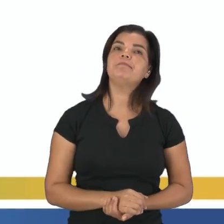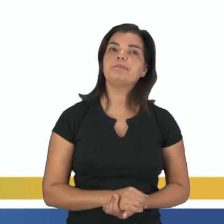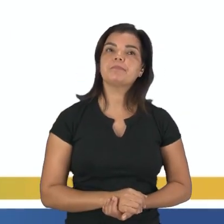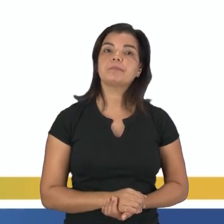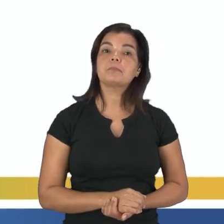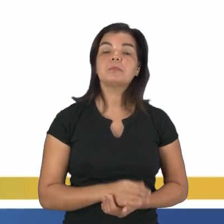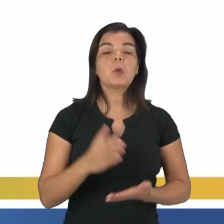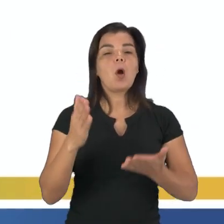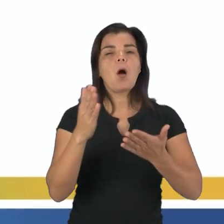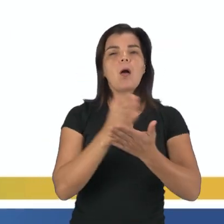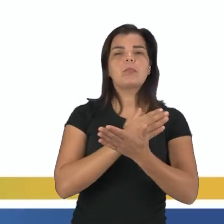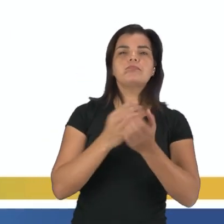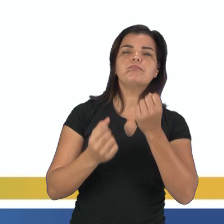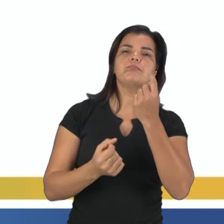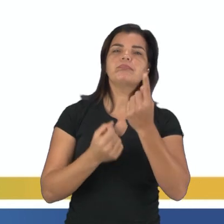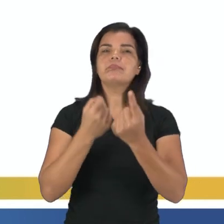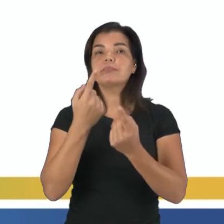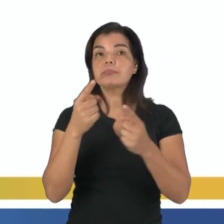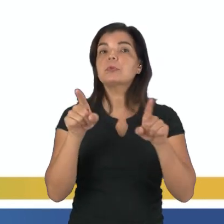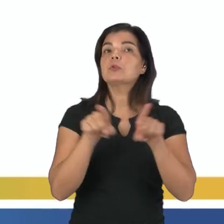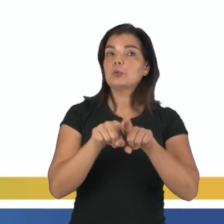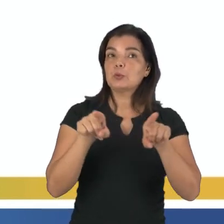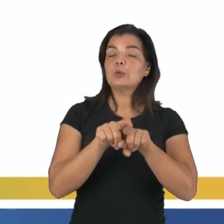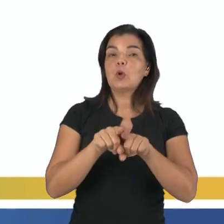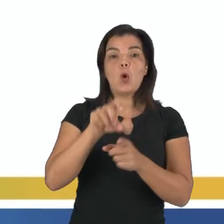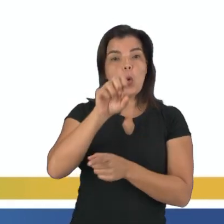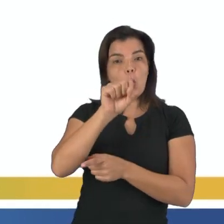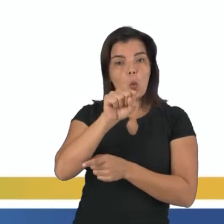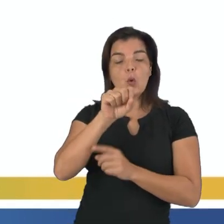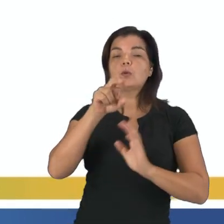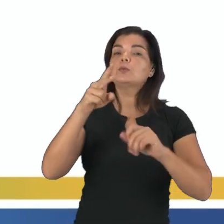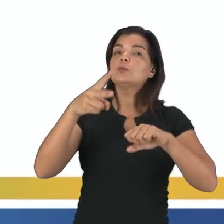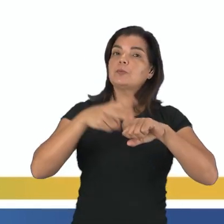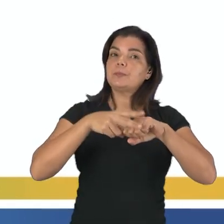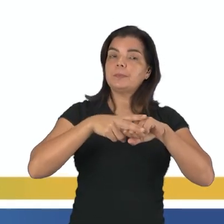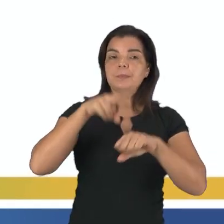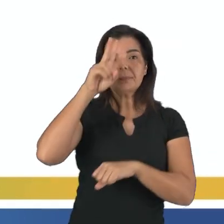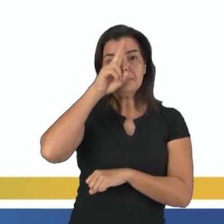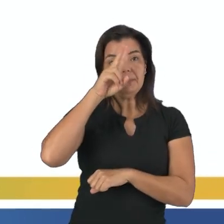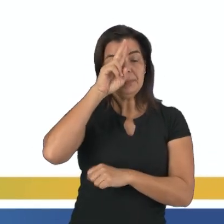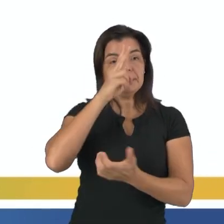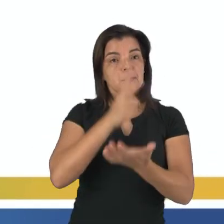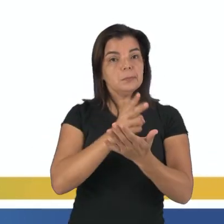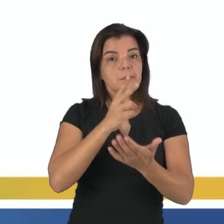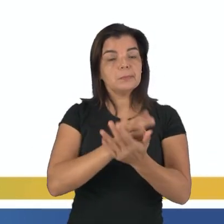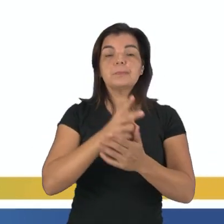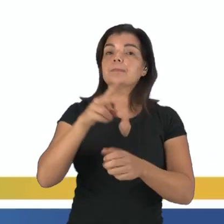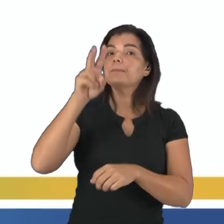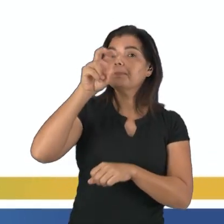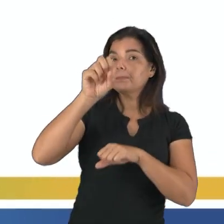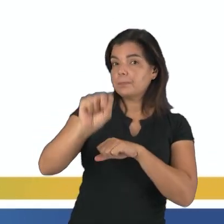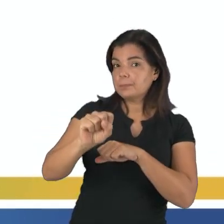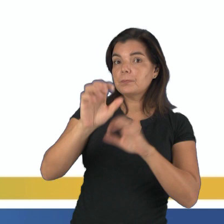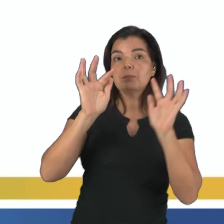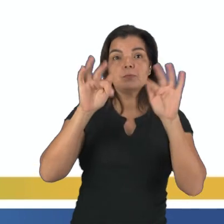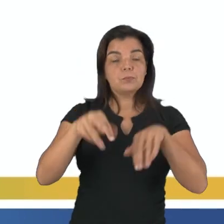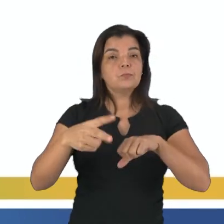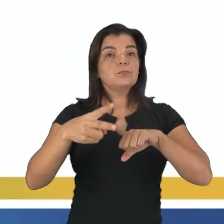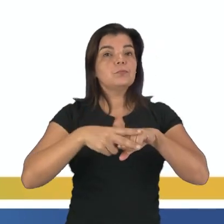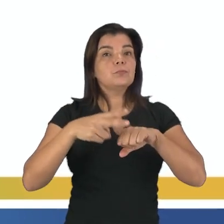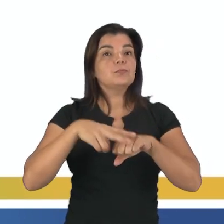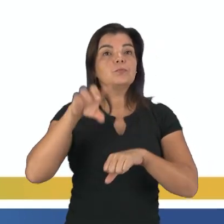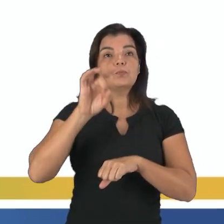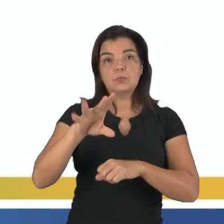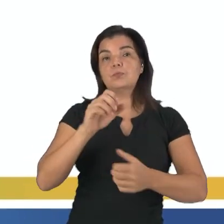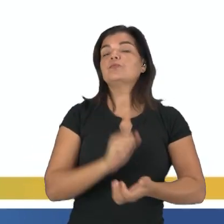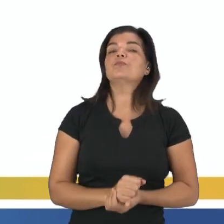A gente tem algumas exceções quando se trata desse S no verbo. Lembrando sempre, pessoal, que esse S no finalzinho do verbo vem